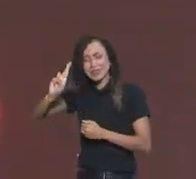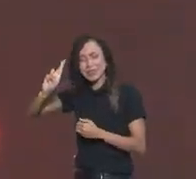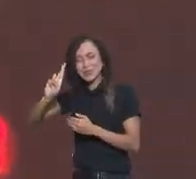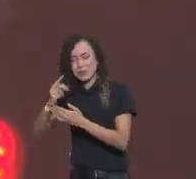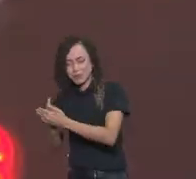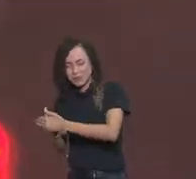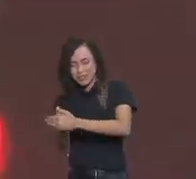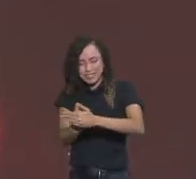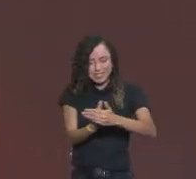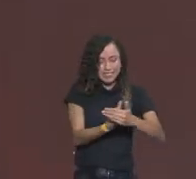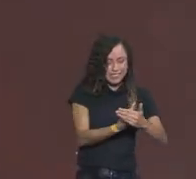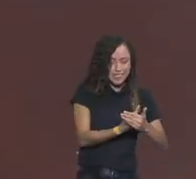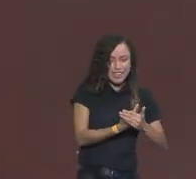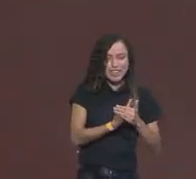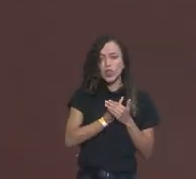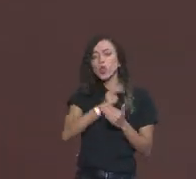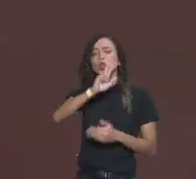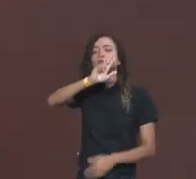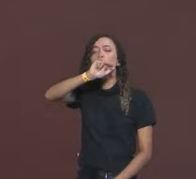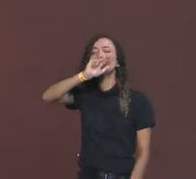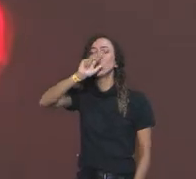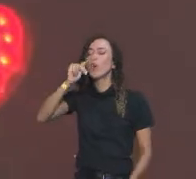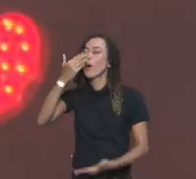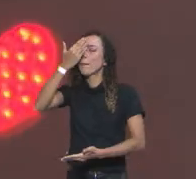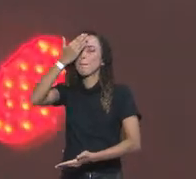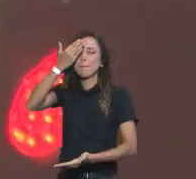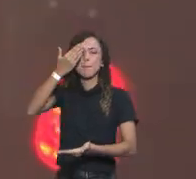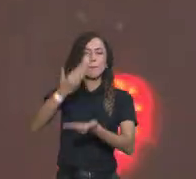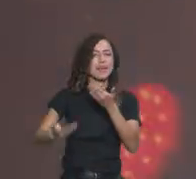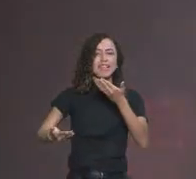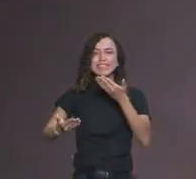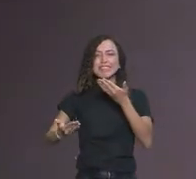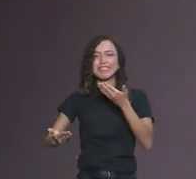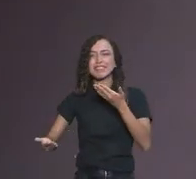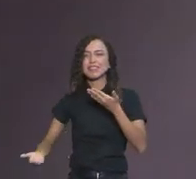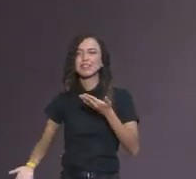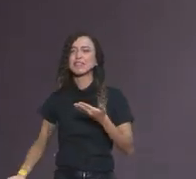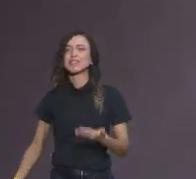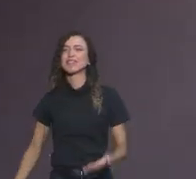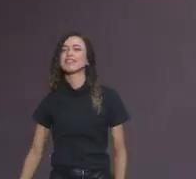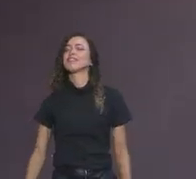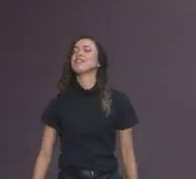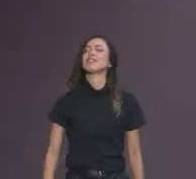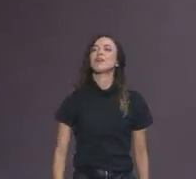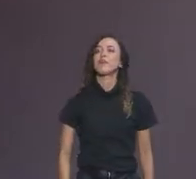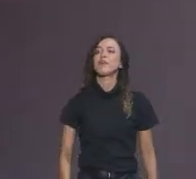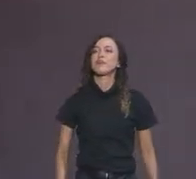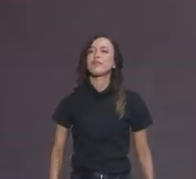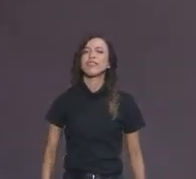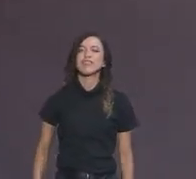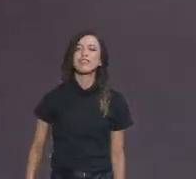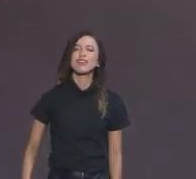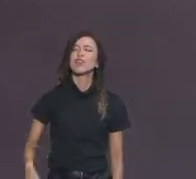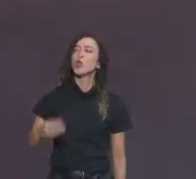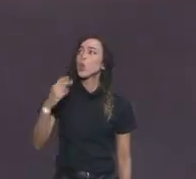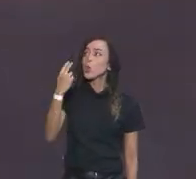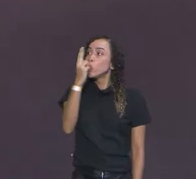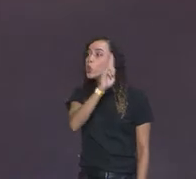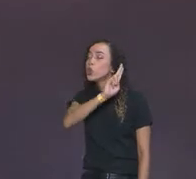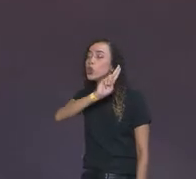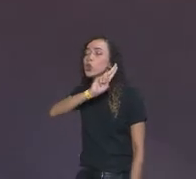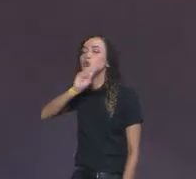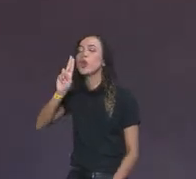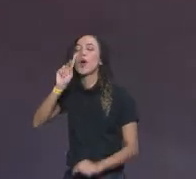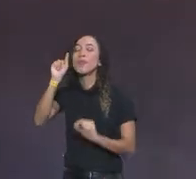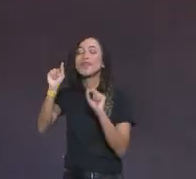guardado tô quem nunca vê eu batalhar Seu